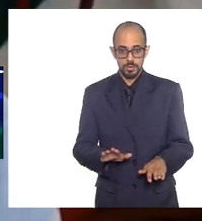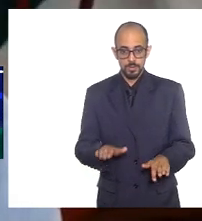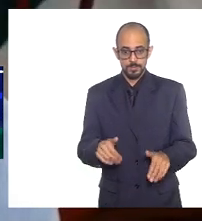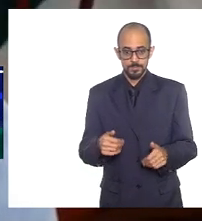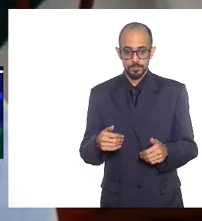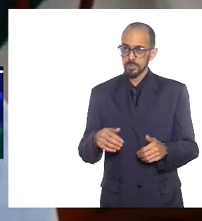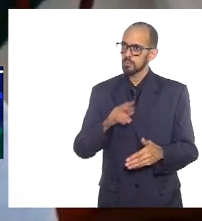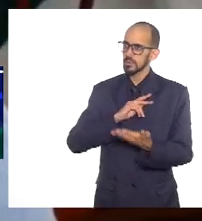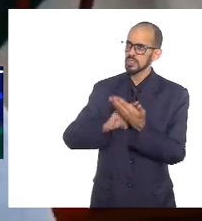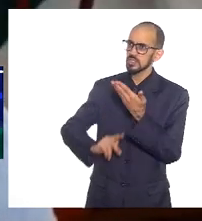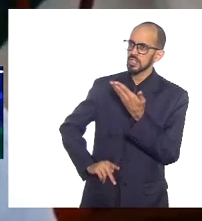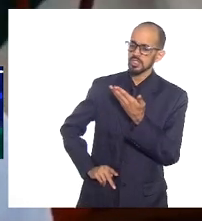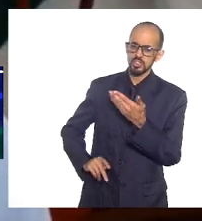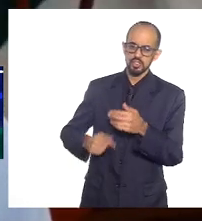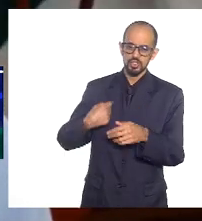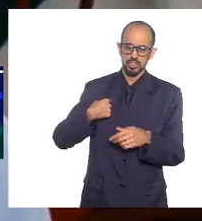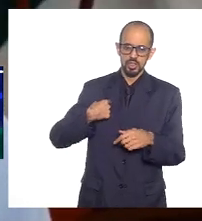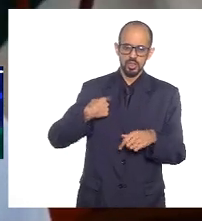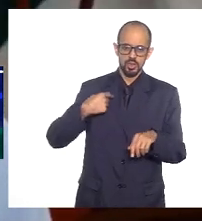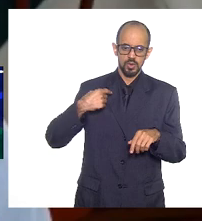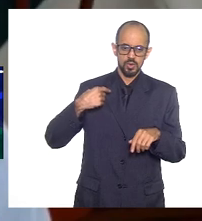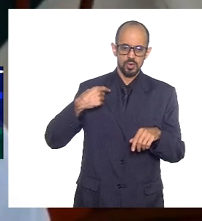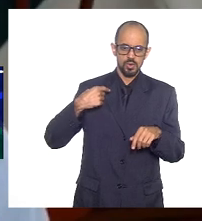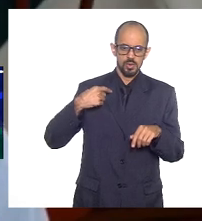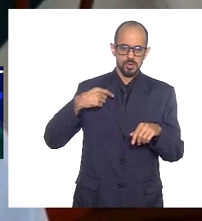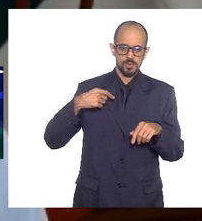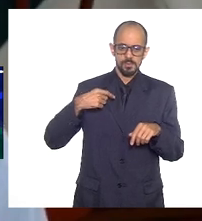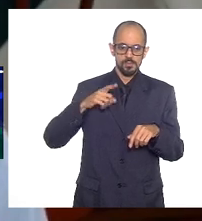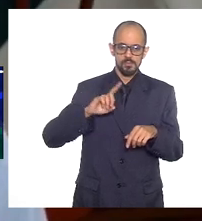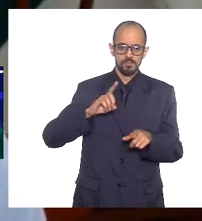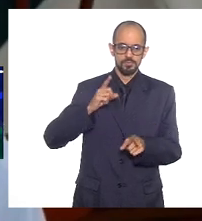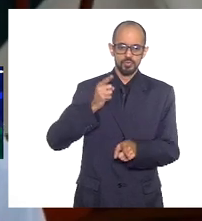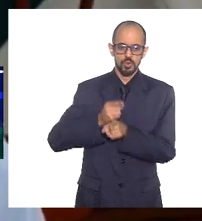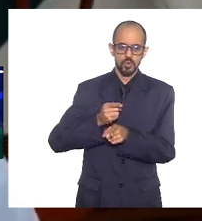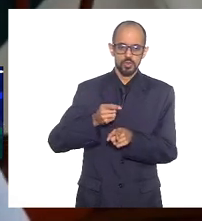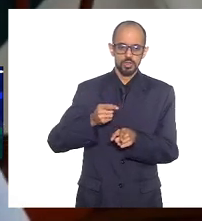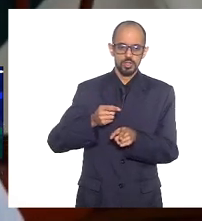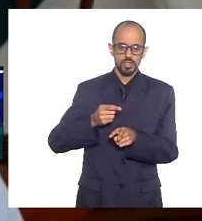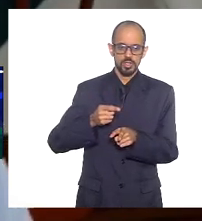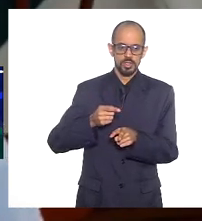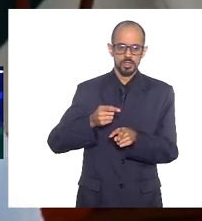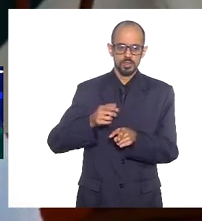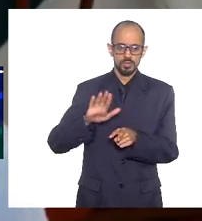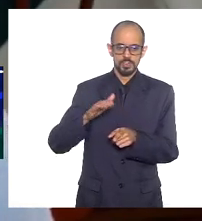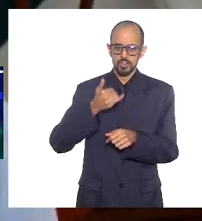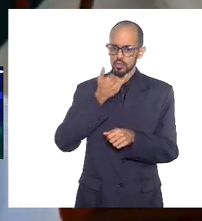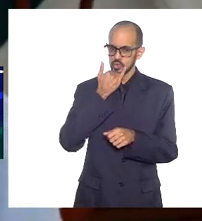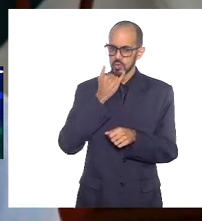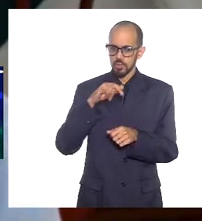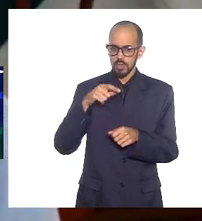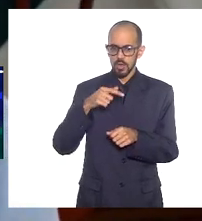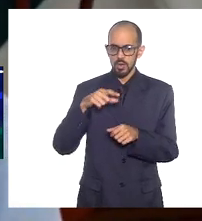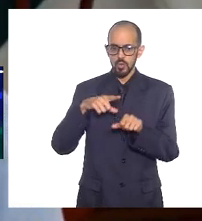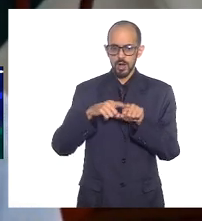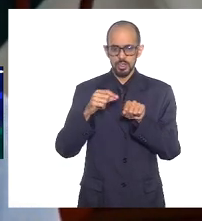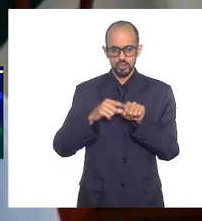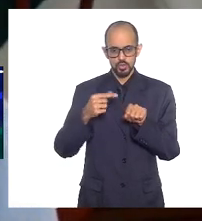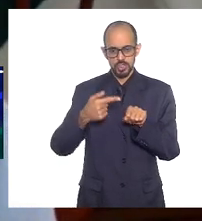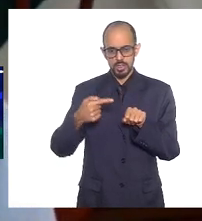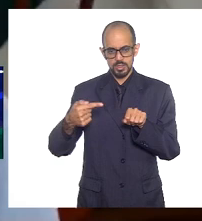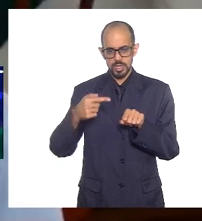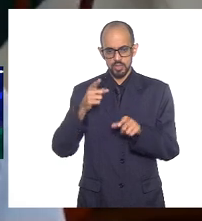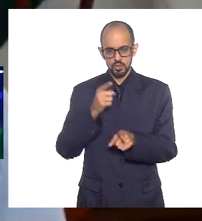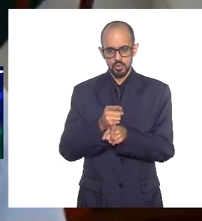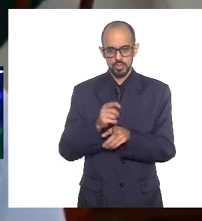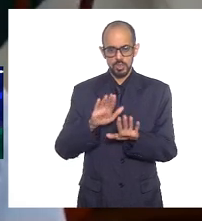essa questão do... esse... essa... eu achei até o artigo 77, mas eu não achei o